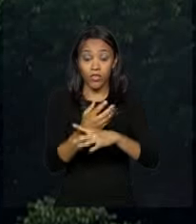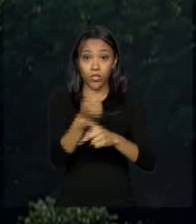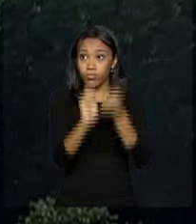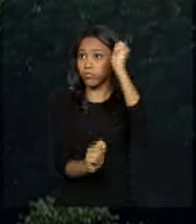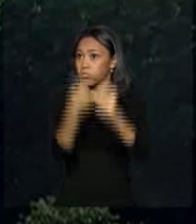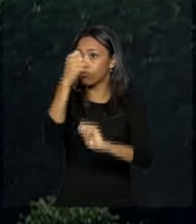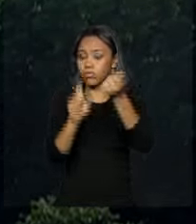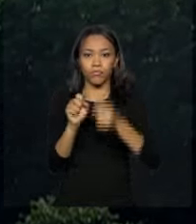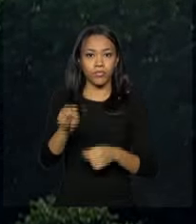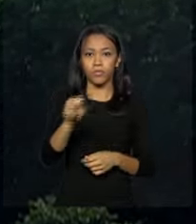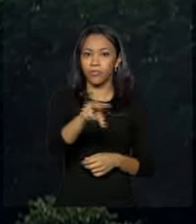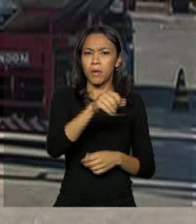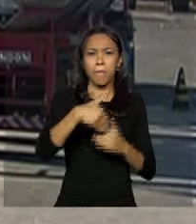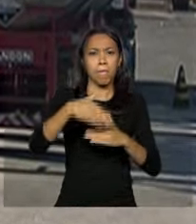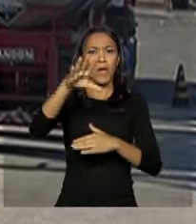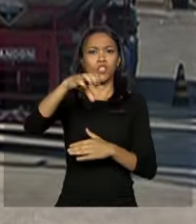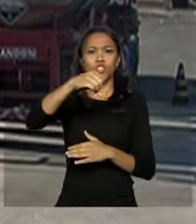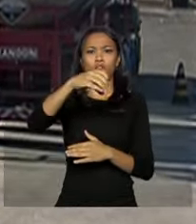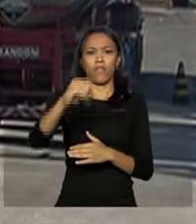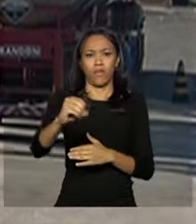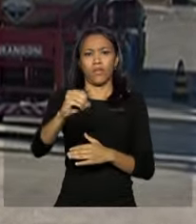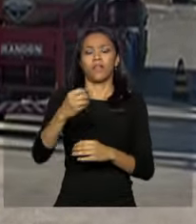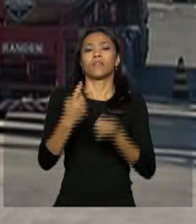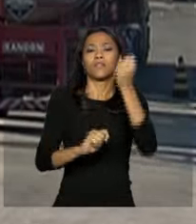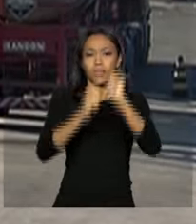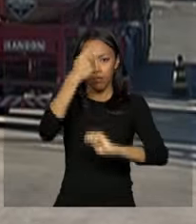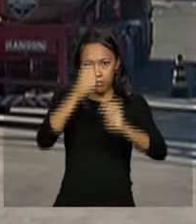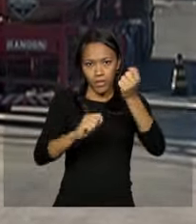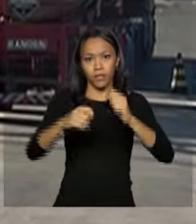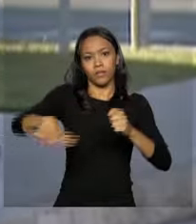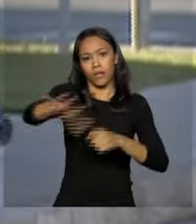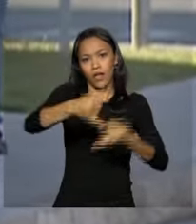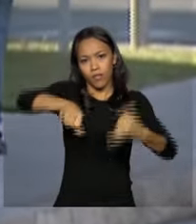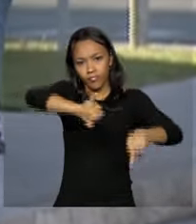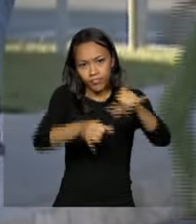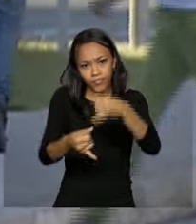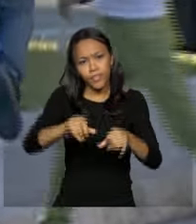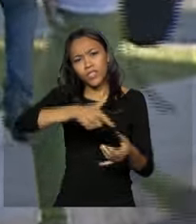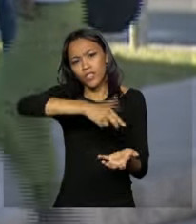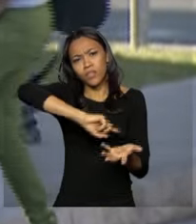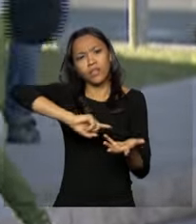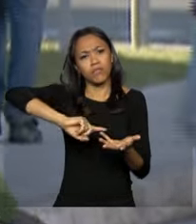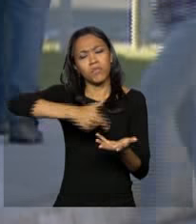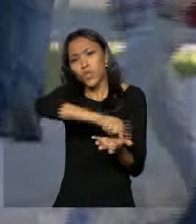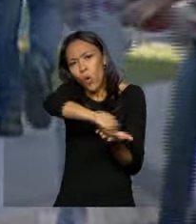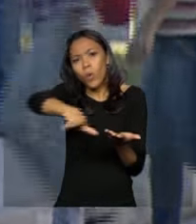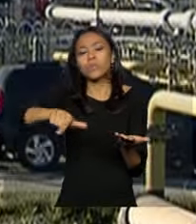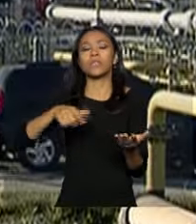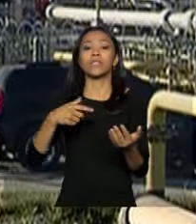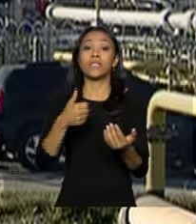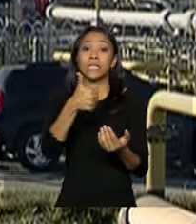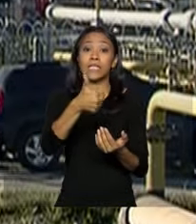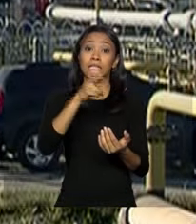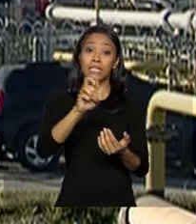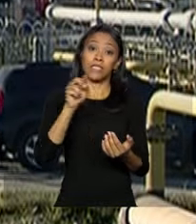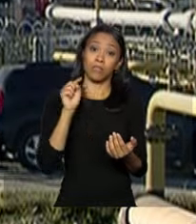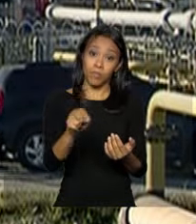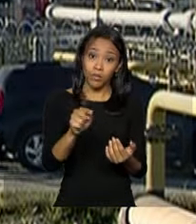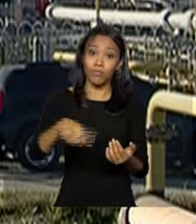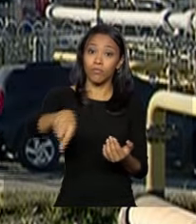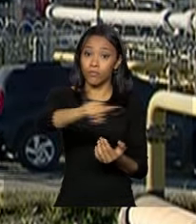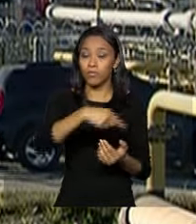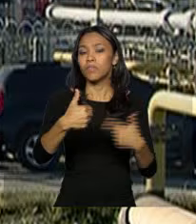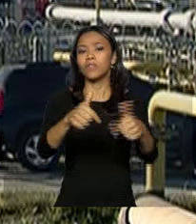São mais de 90 empresas químicas, petroquímicas e de outros ramos. Isso gera 15 mil empregos diretos e outros 30